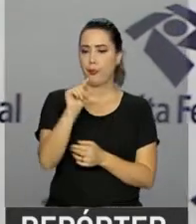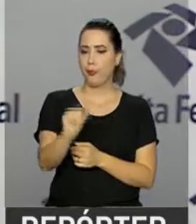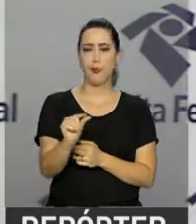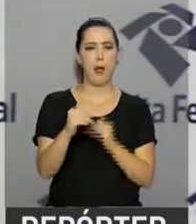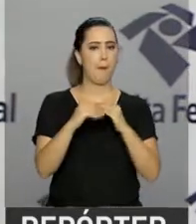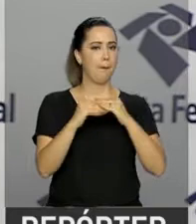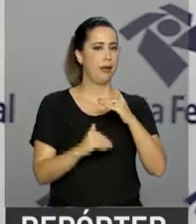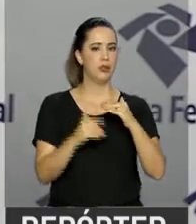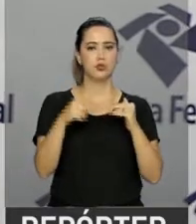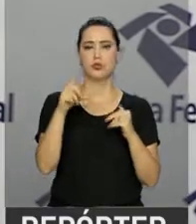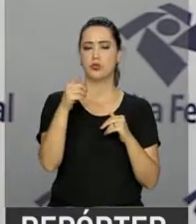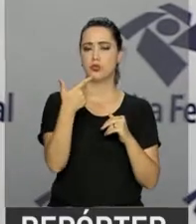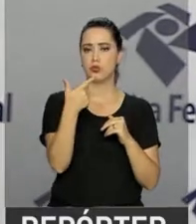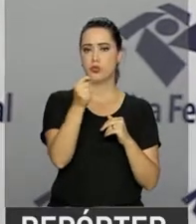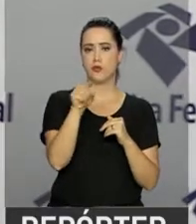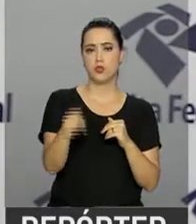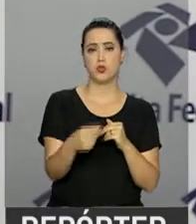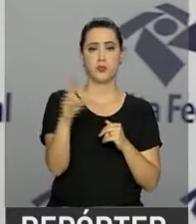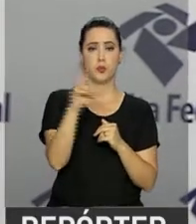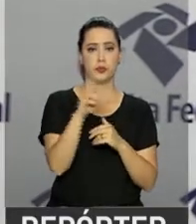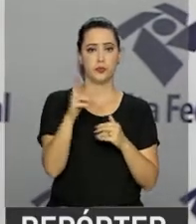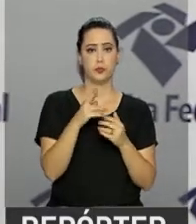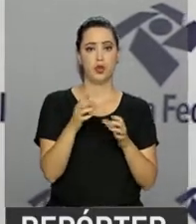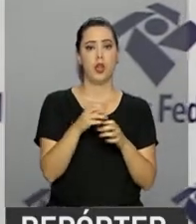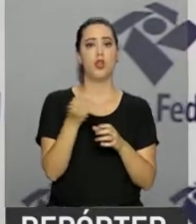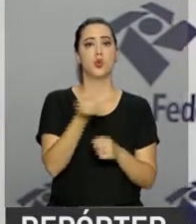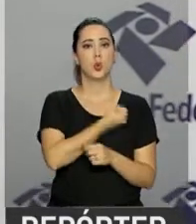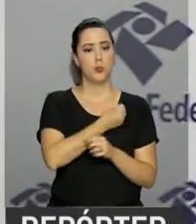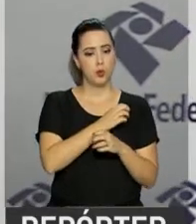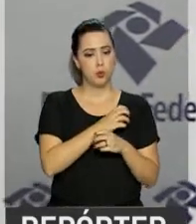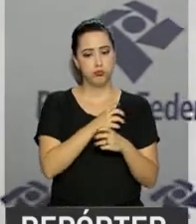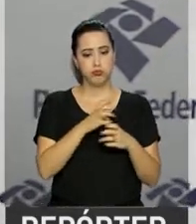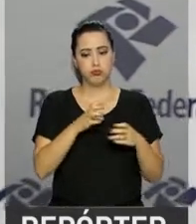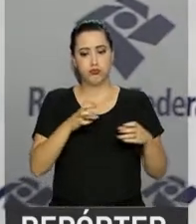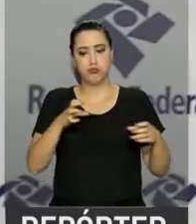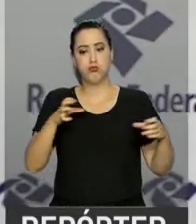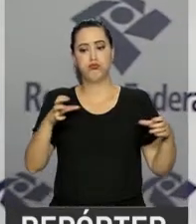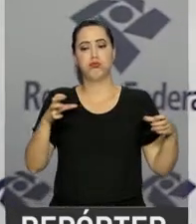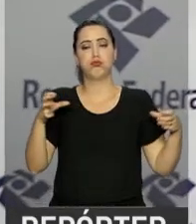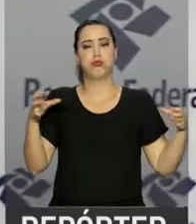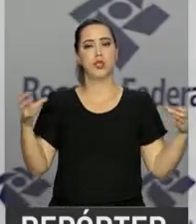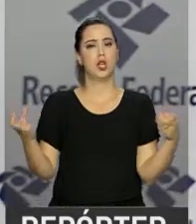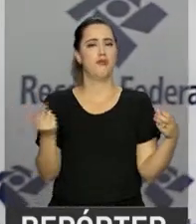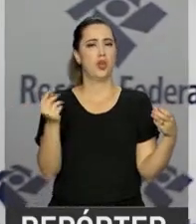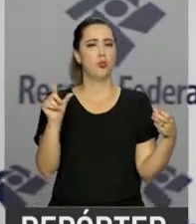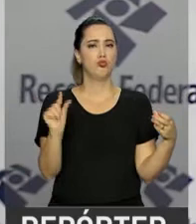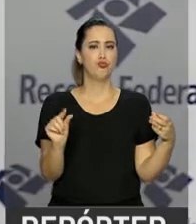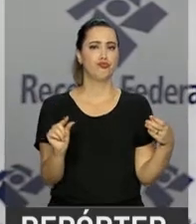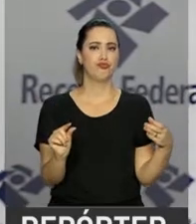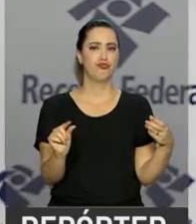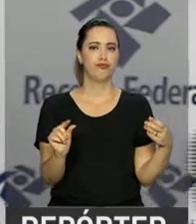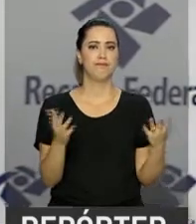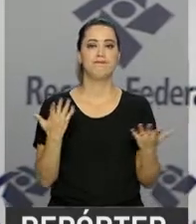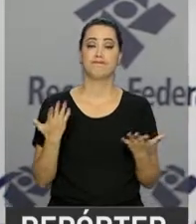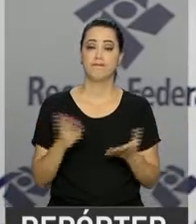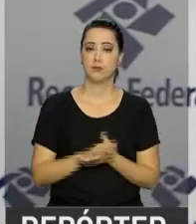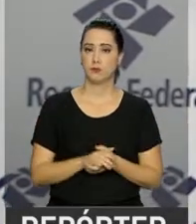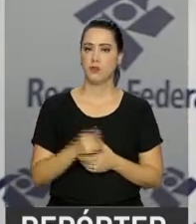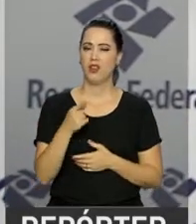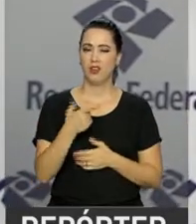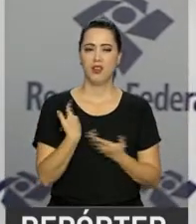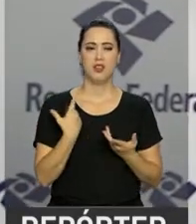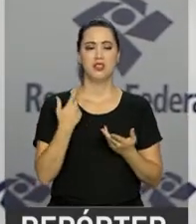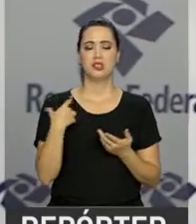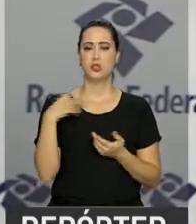mil reais então a gente tem uma quantidade muito grande o processo que equivale a um valor muito pequeno e isso acaba ocupando